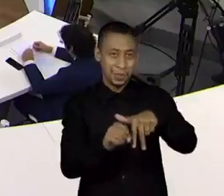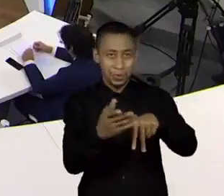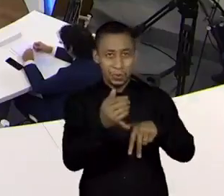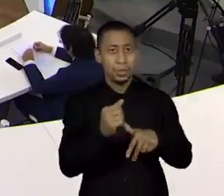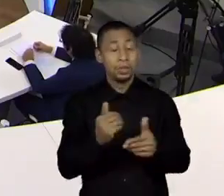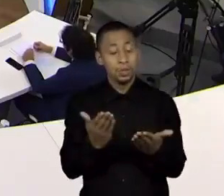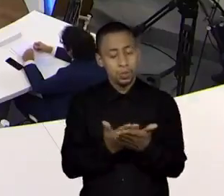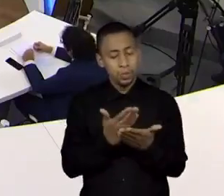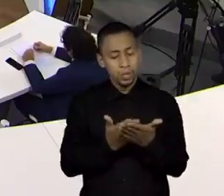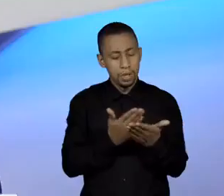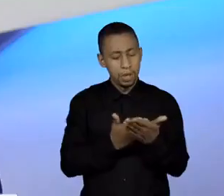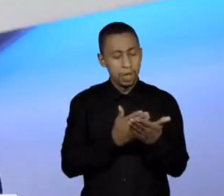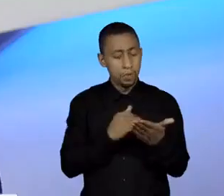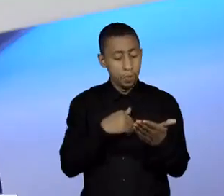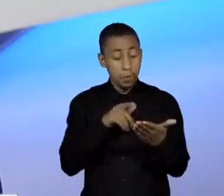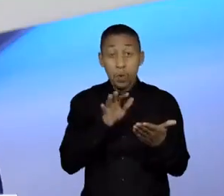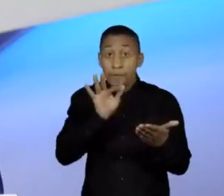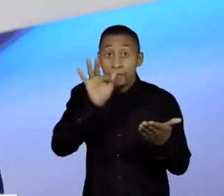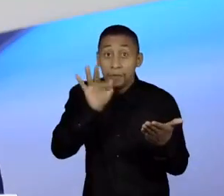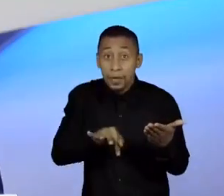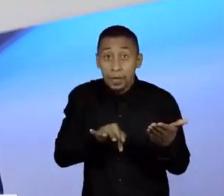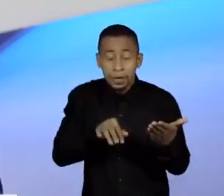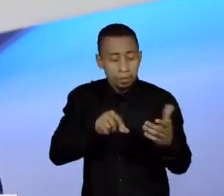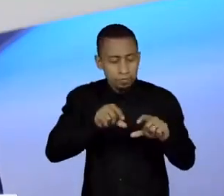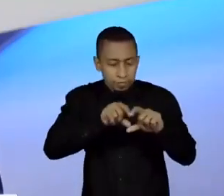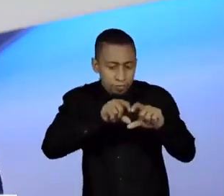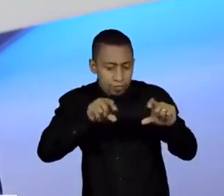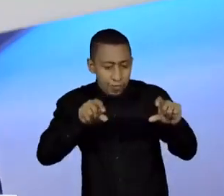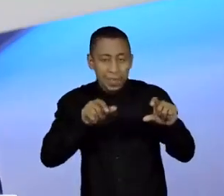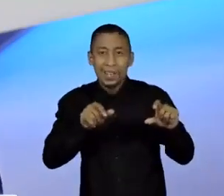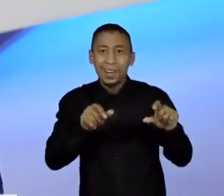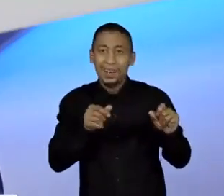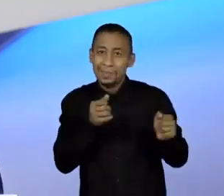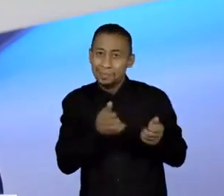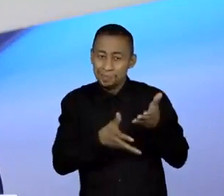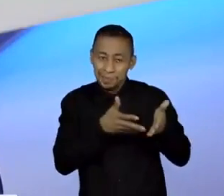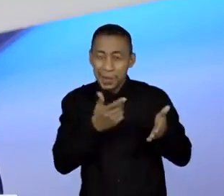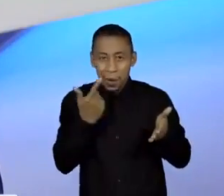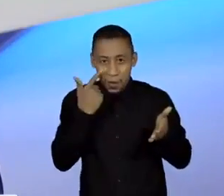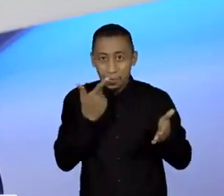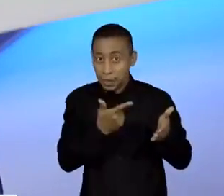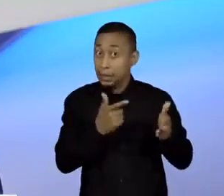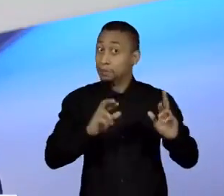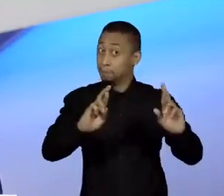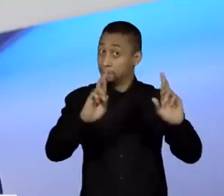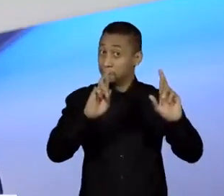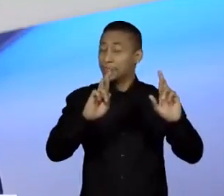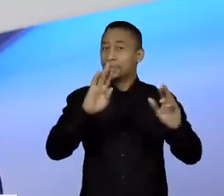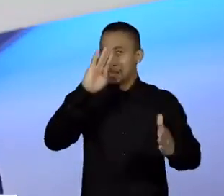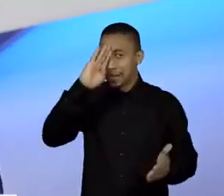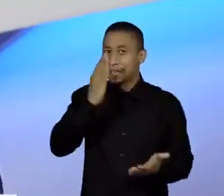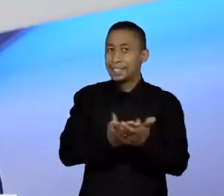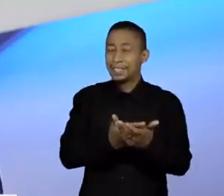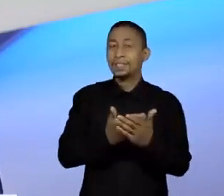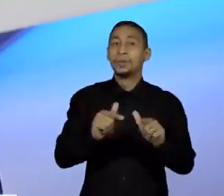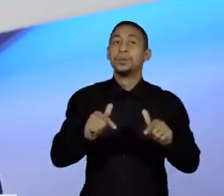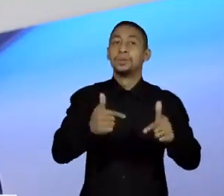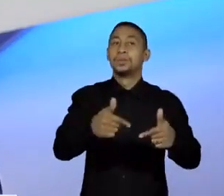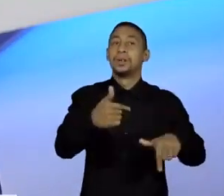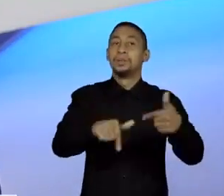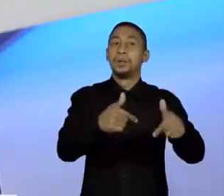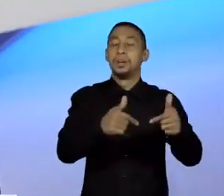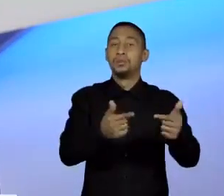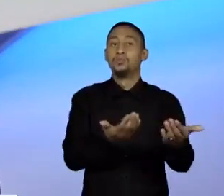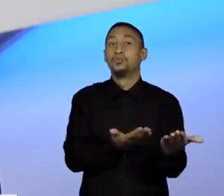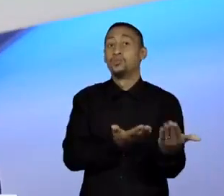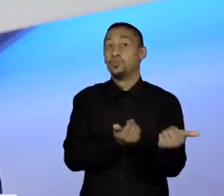No final do seu livro, a senhora termina com uma mensagem que eu considero otimista. A senhora diz que confia muito no trabalho dos jovens ativistas e no que os